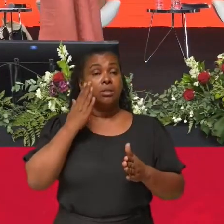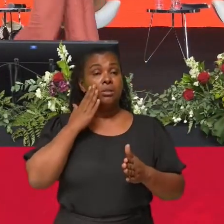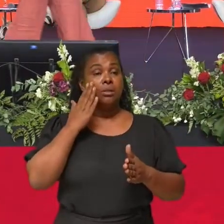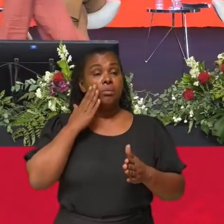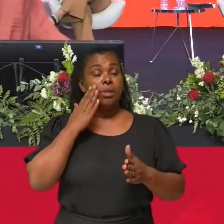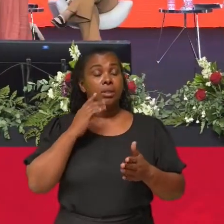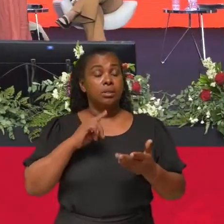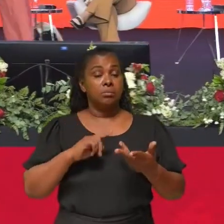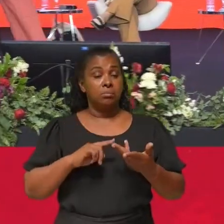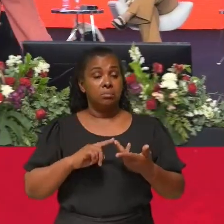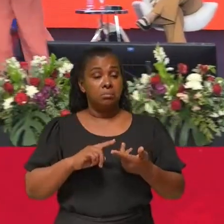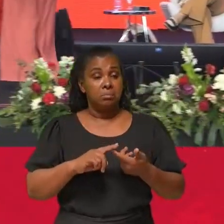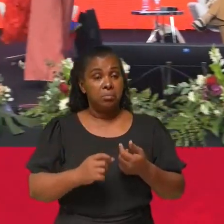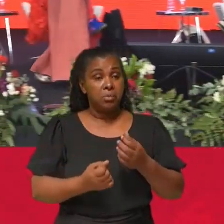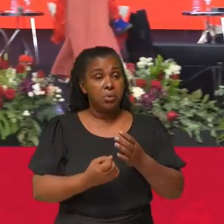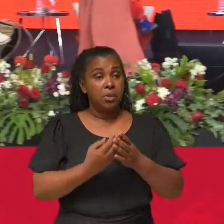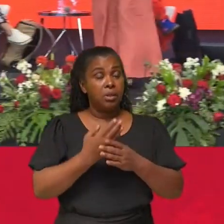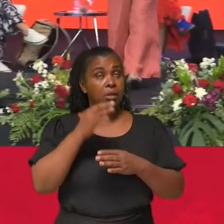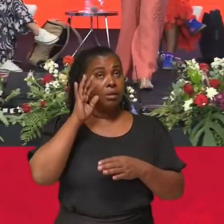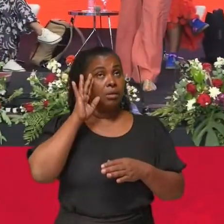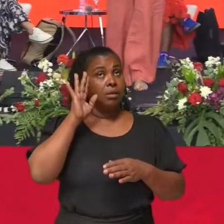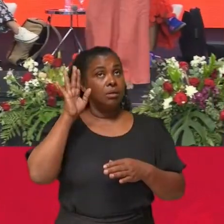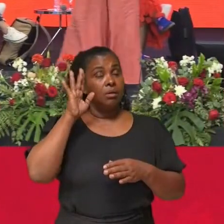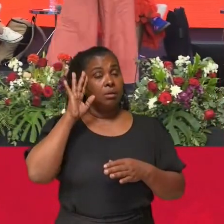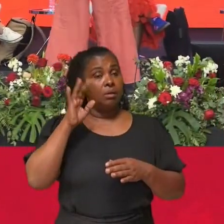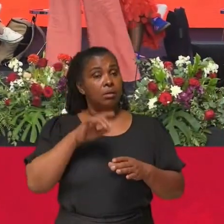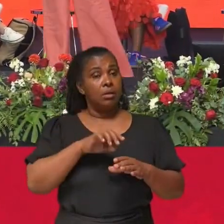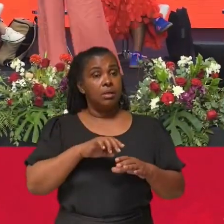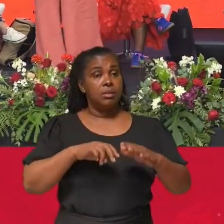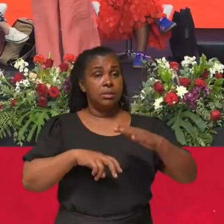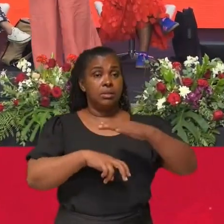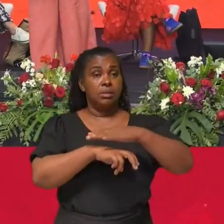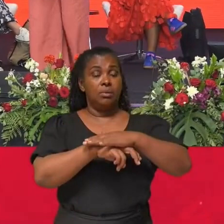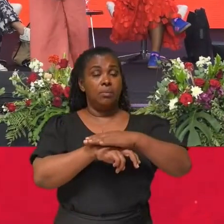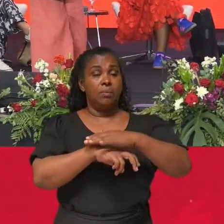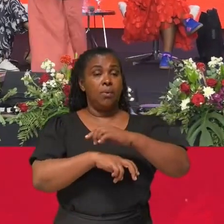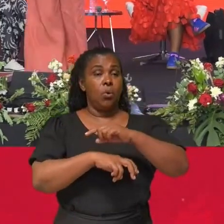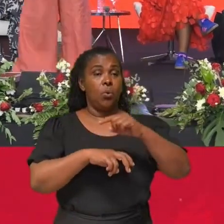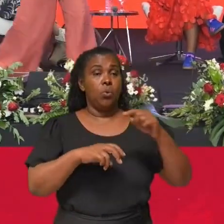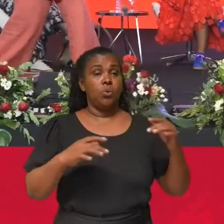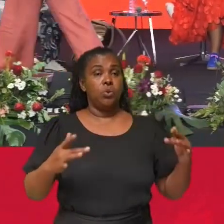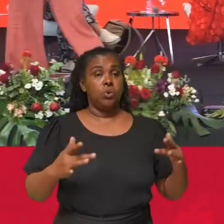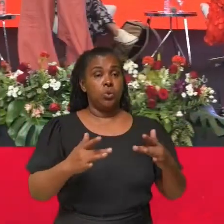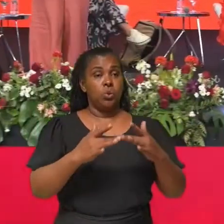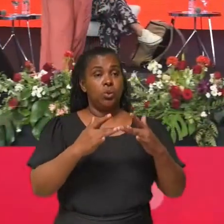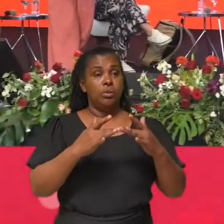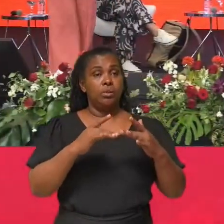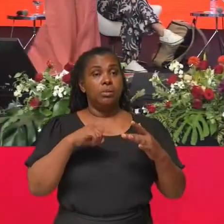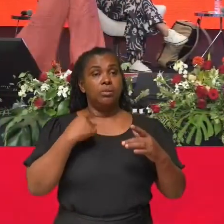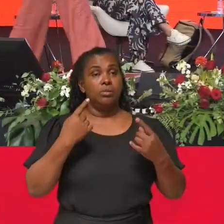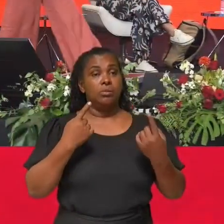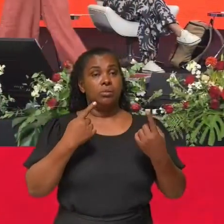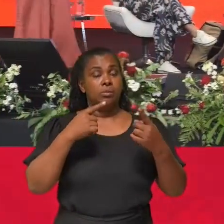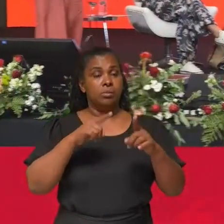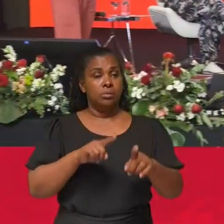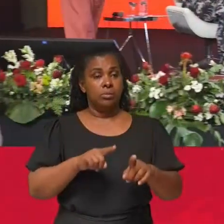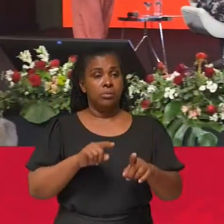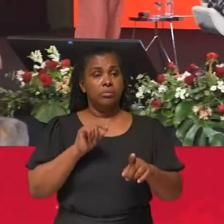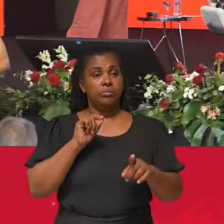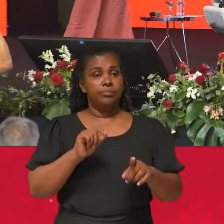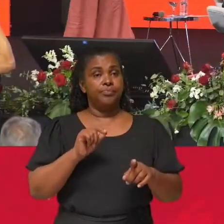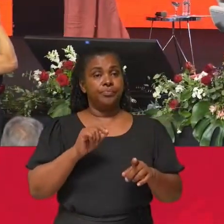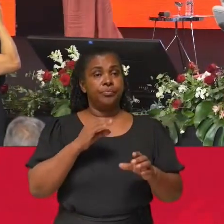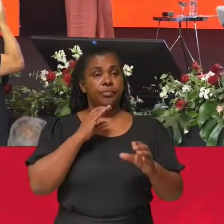criar essa ponte nossa. E esse é o nosso desafio. O nosso desafio na comunicação